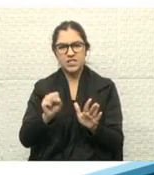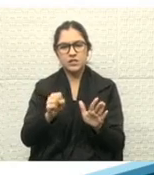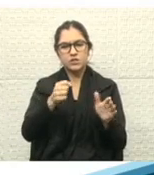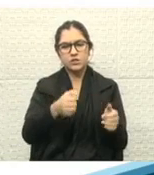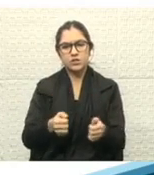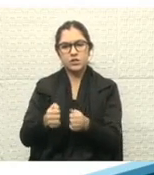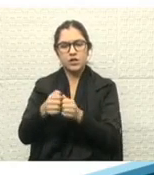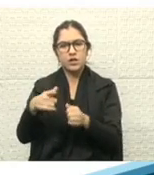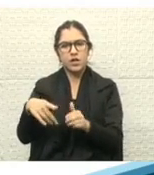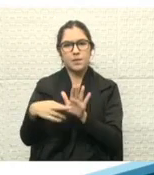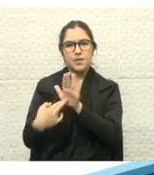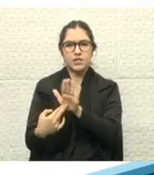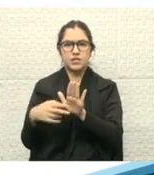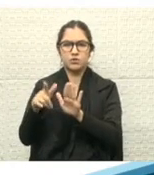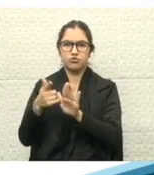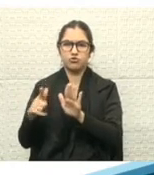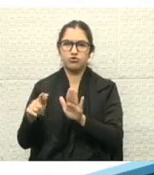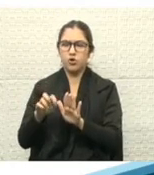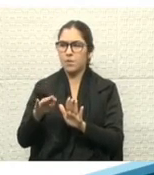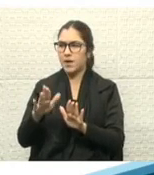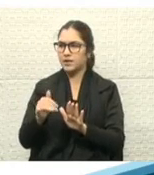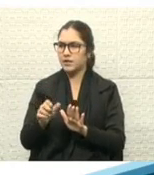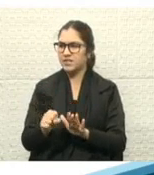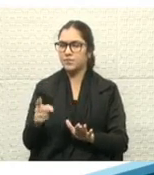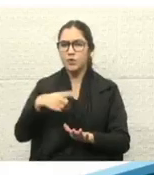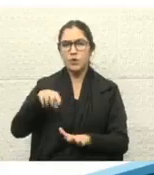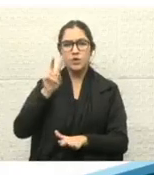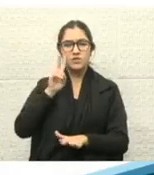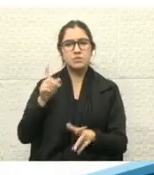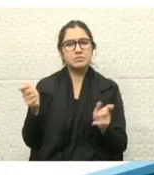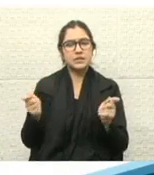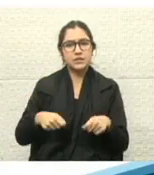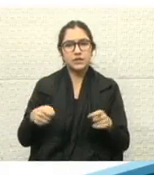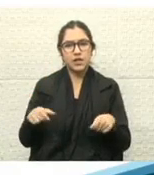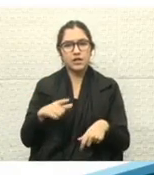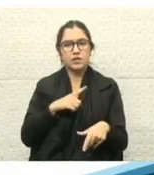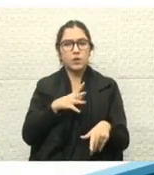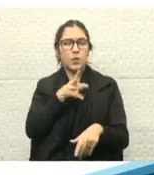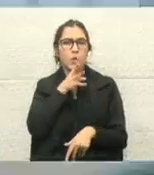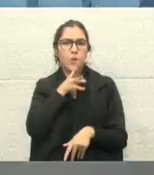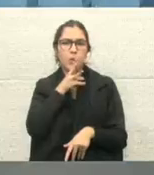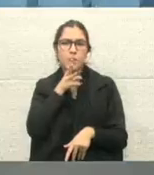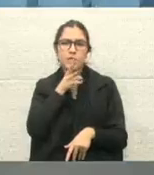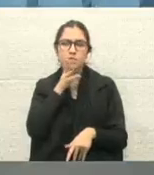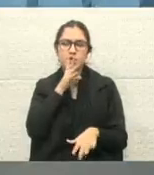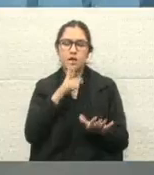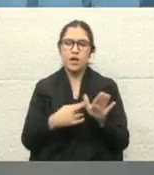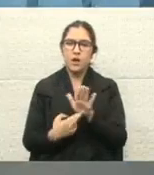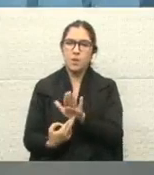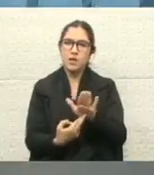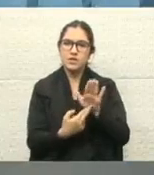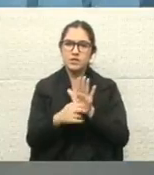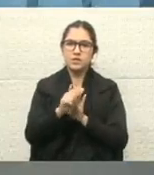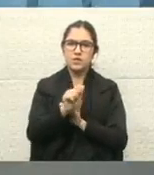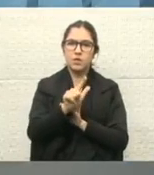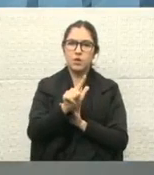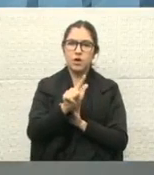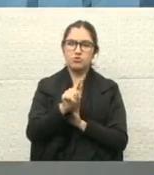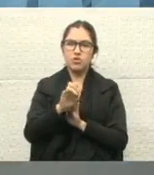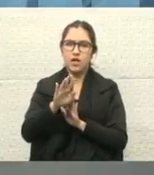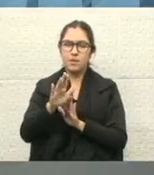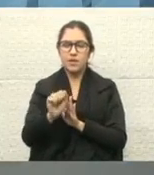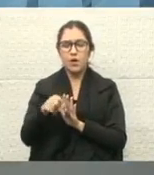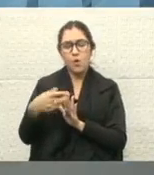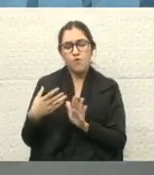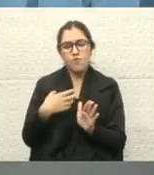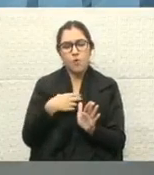as representações geométricas. Nós vimos da possibilidade de conhecer a representação algébrica ou a